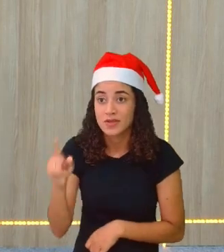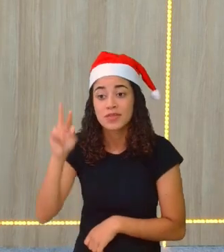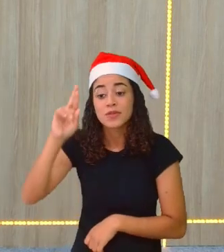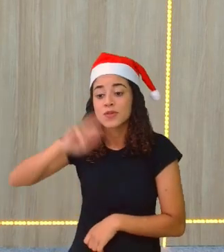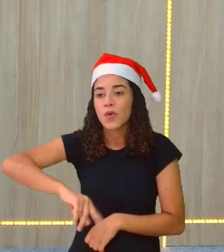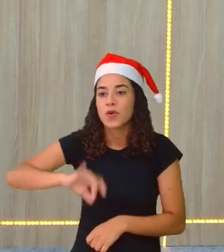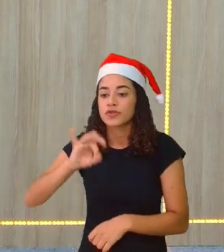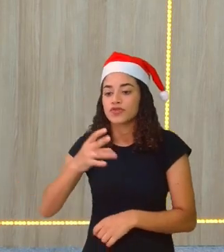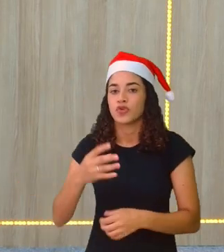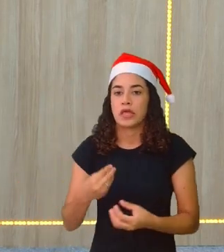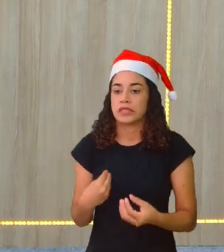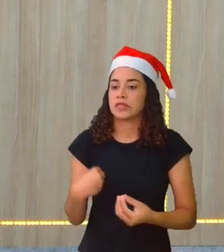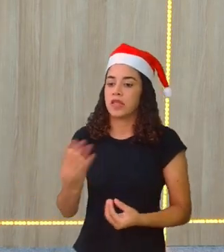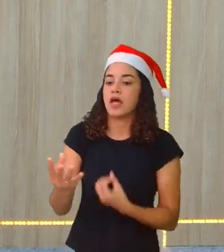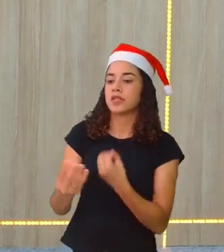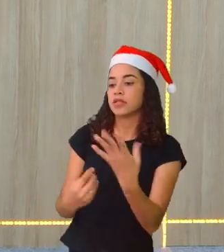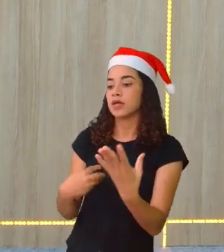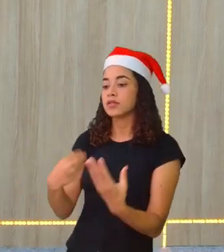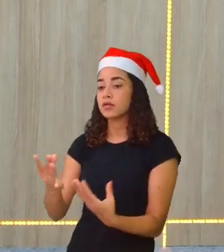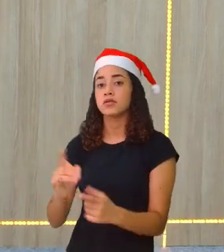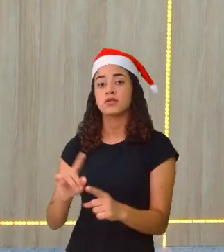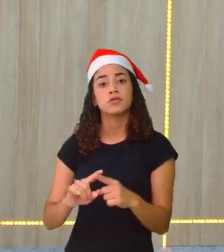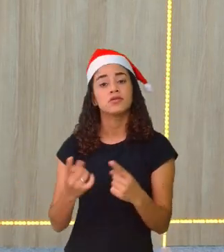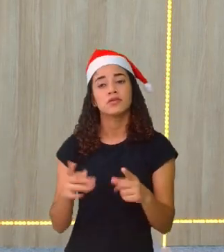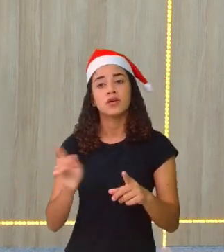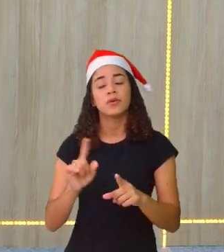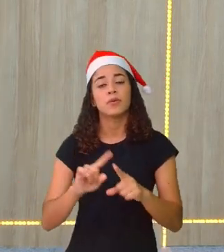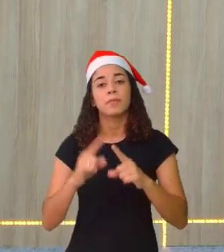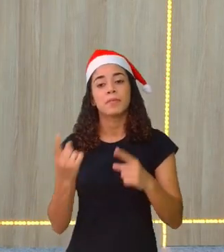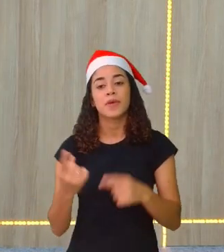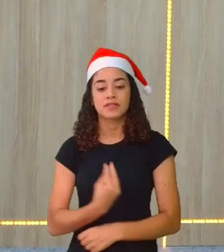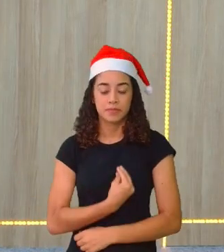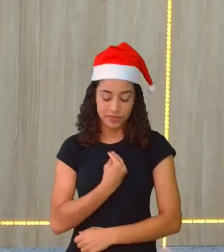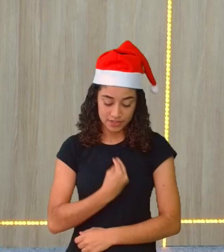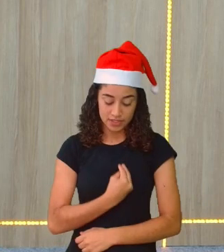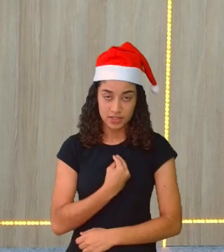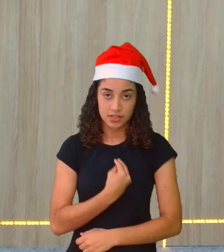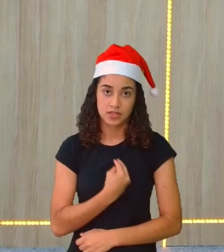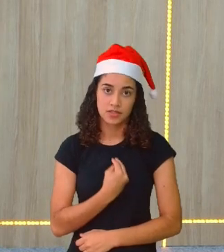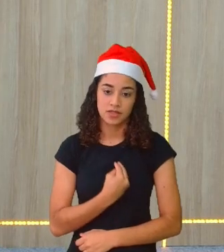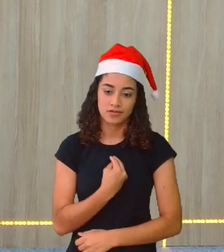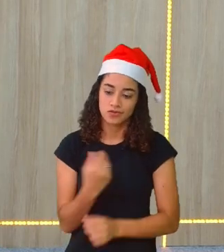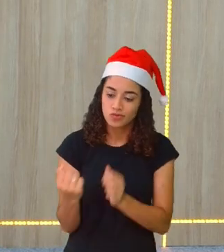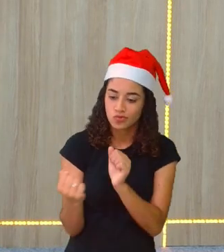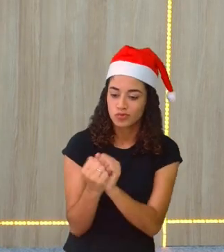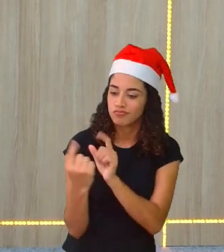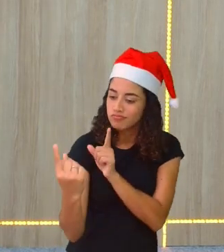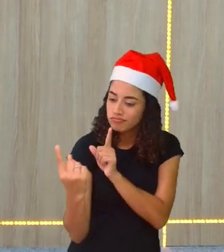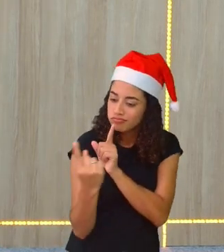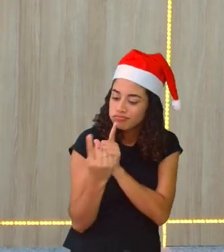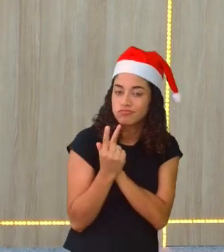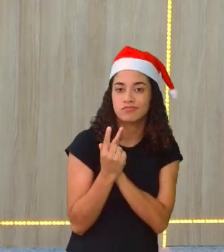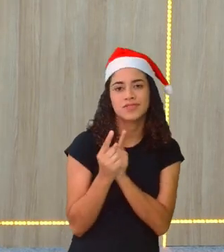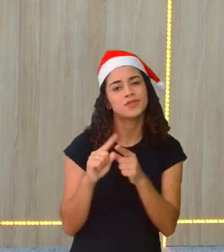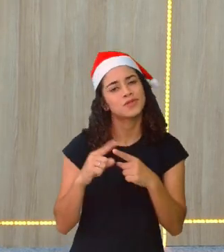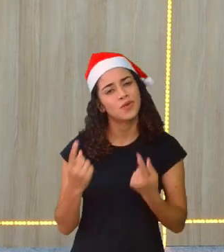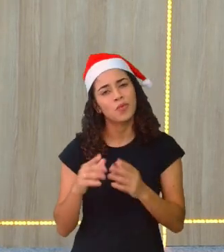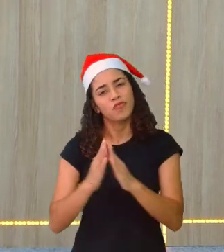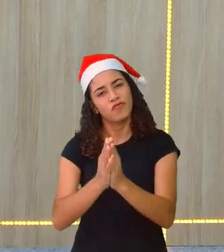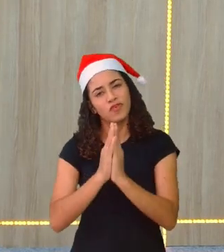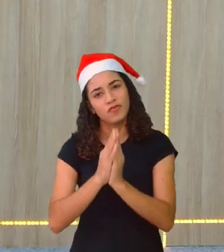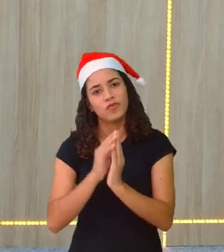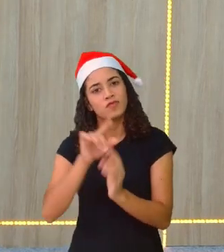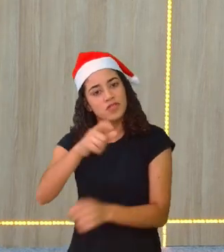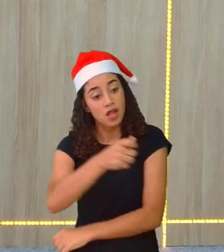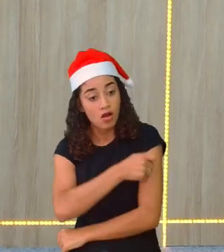os presentes, mas a presença, né? Então procurem vocês, alunos e alunas, estarem mais próximos com